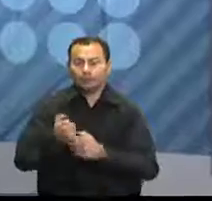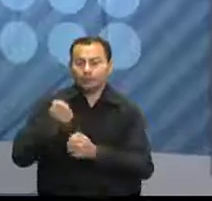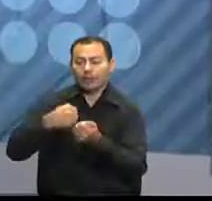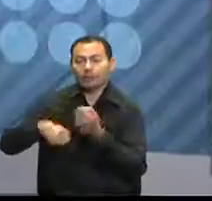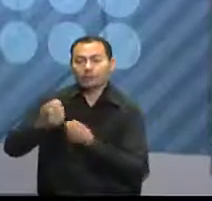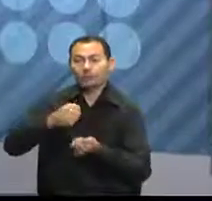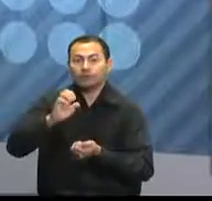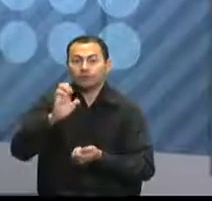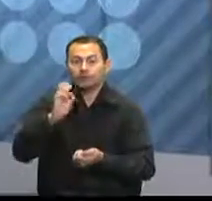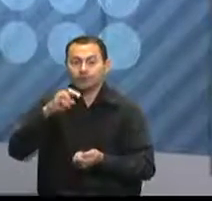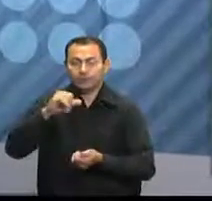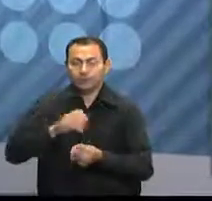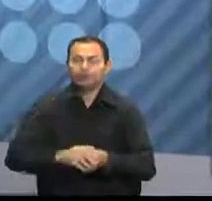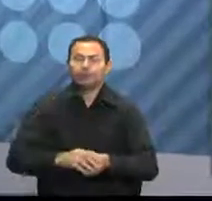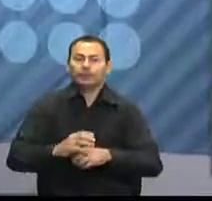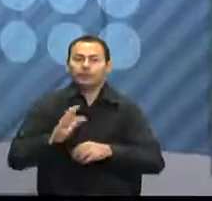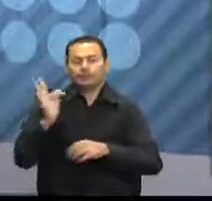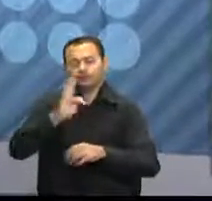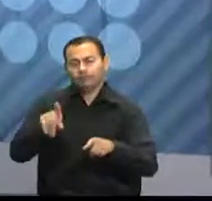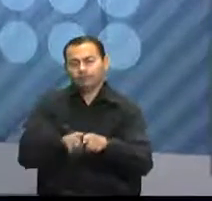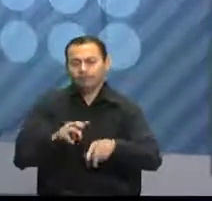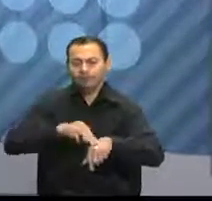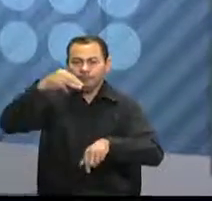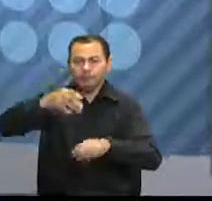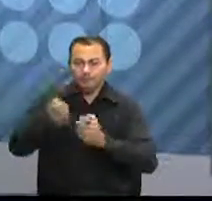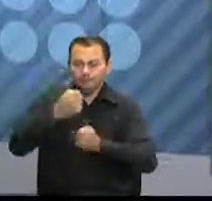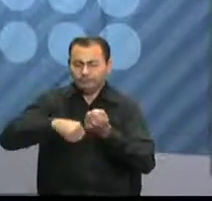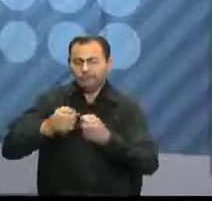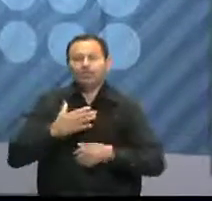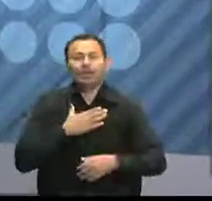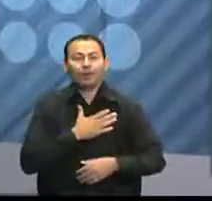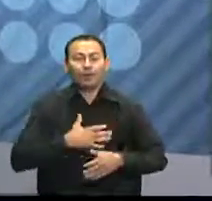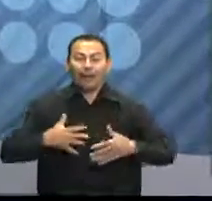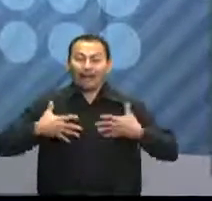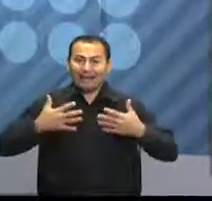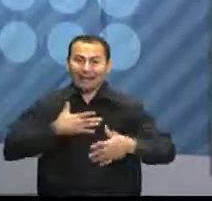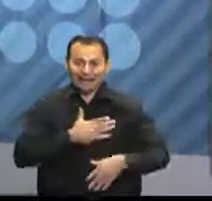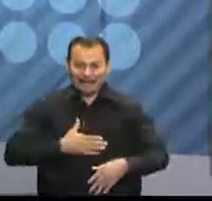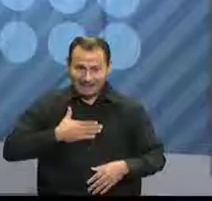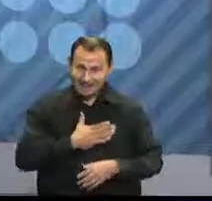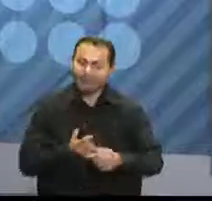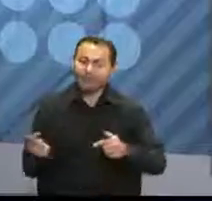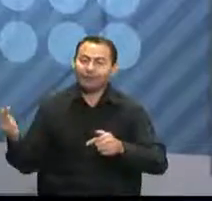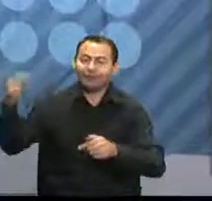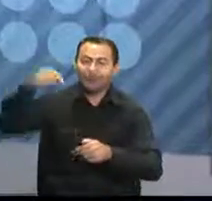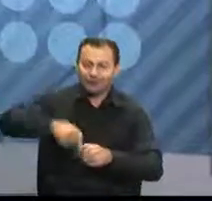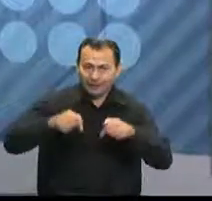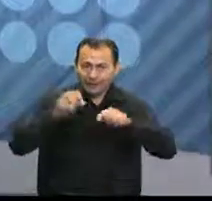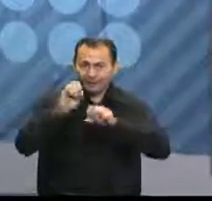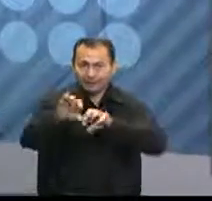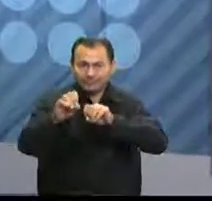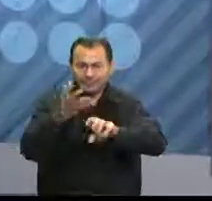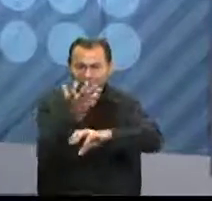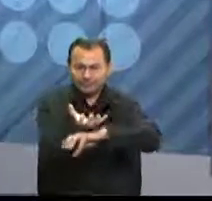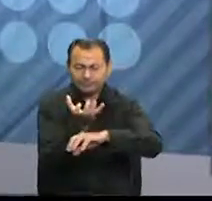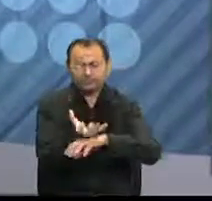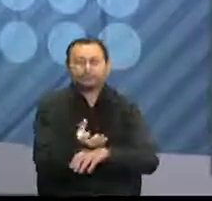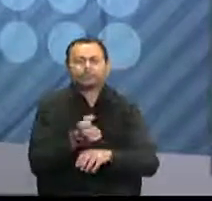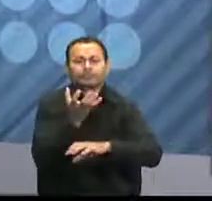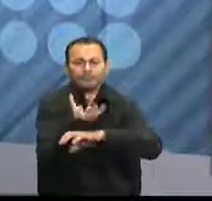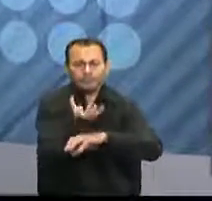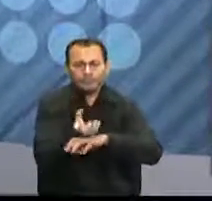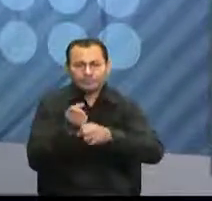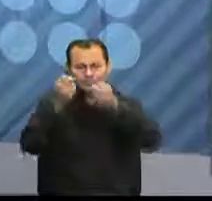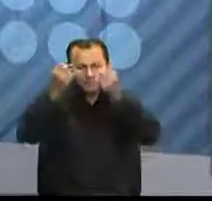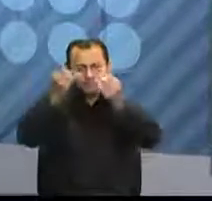economia empresarial e mestre em economia é com muita satisfação que eu venho iniciar essa disciplina com você essa disciplina que